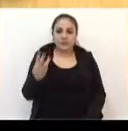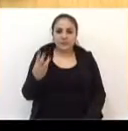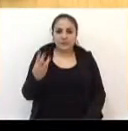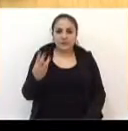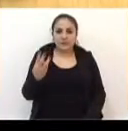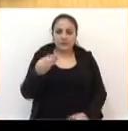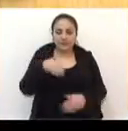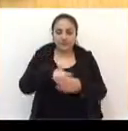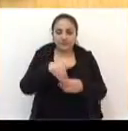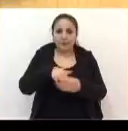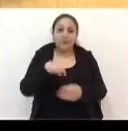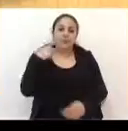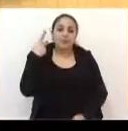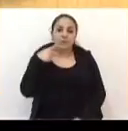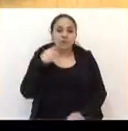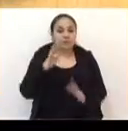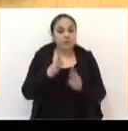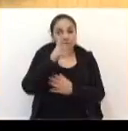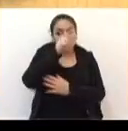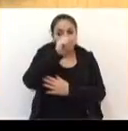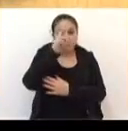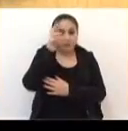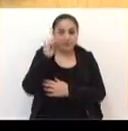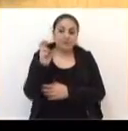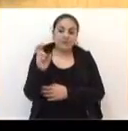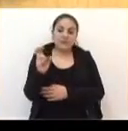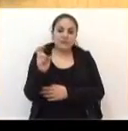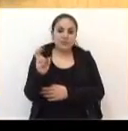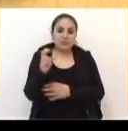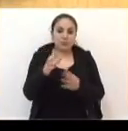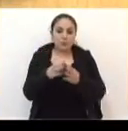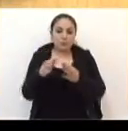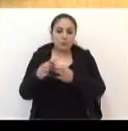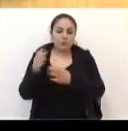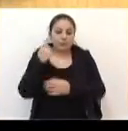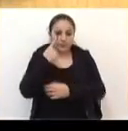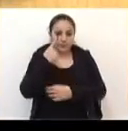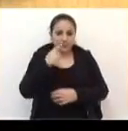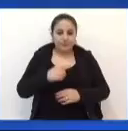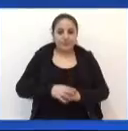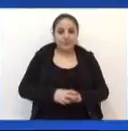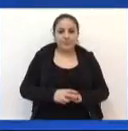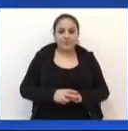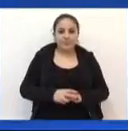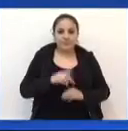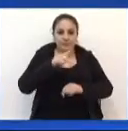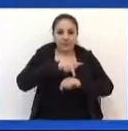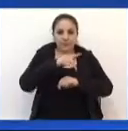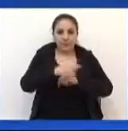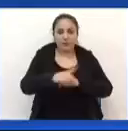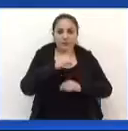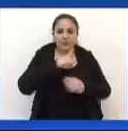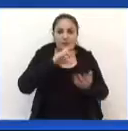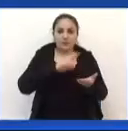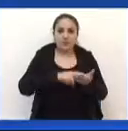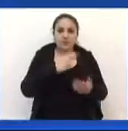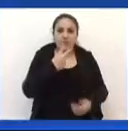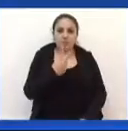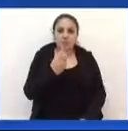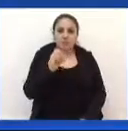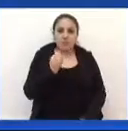para vereadores. Já para a Prefeitura, são 5 chapas. Confira. Passo Fundo